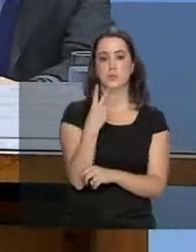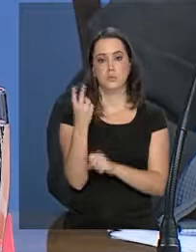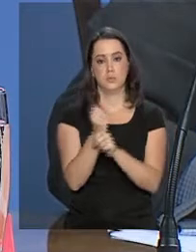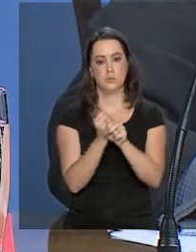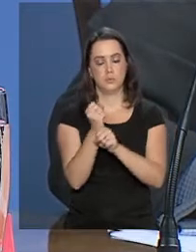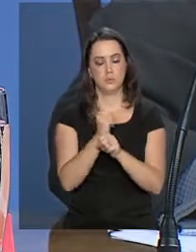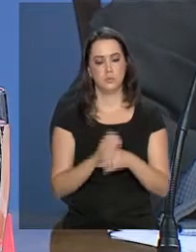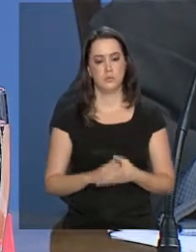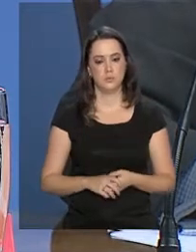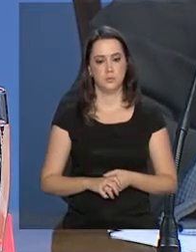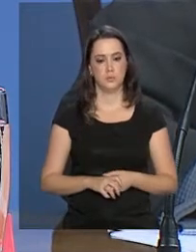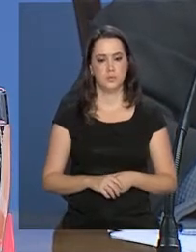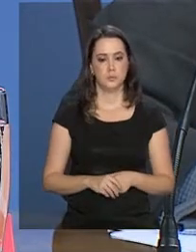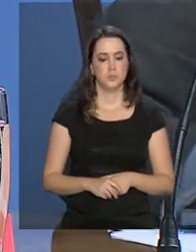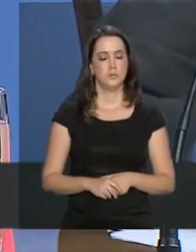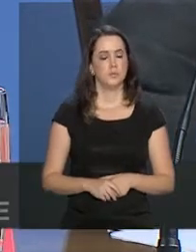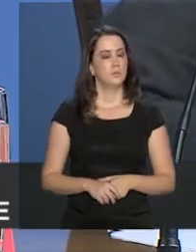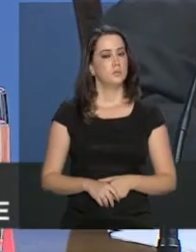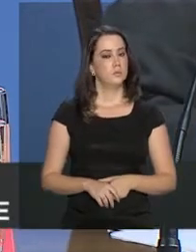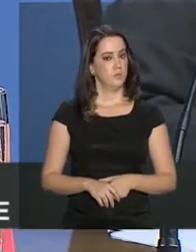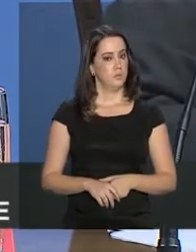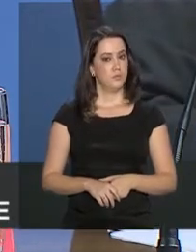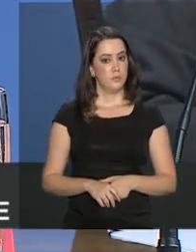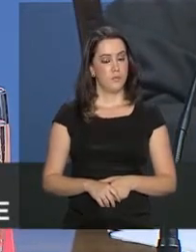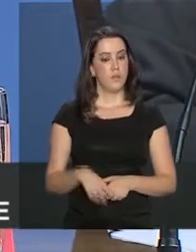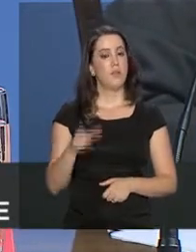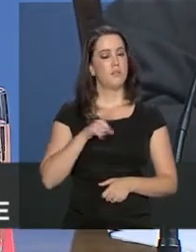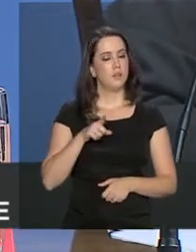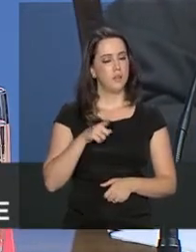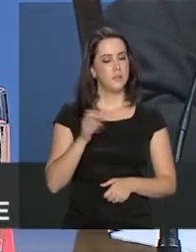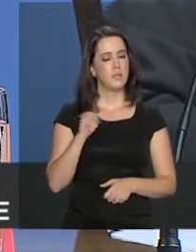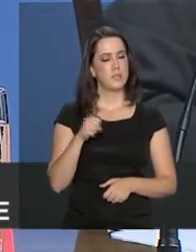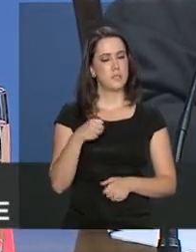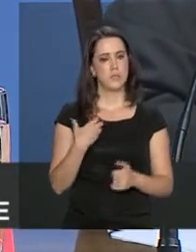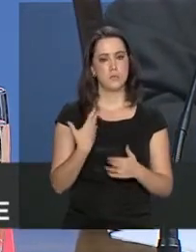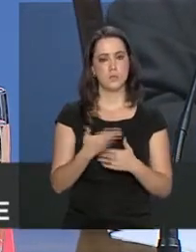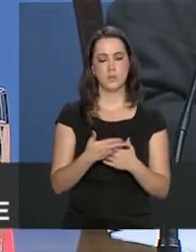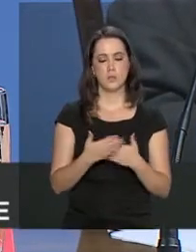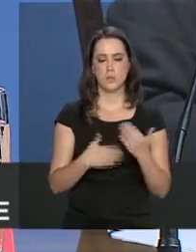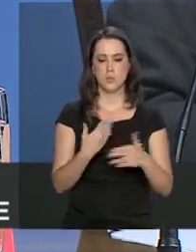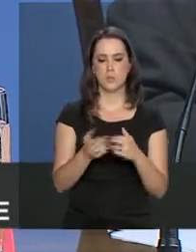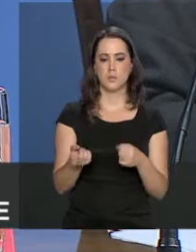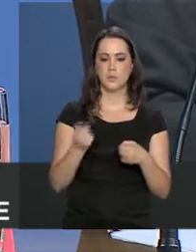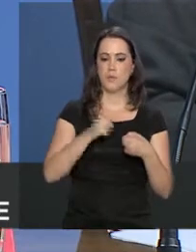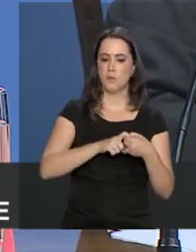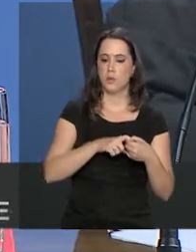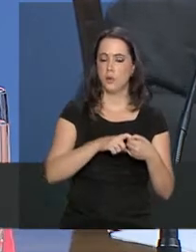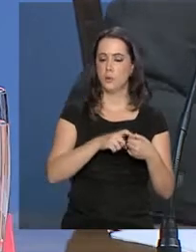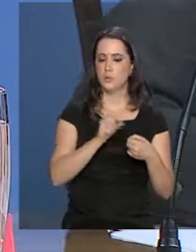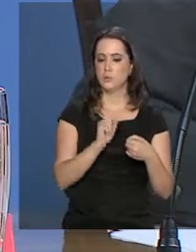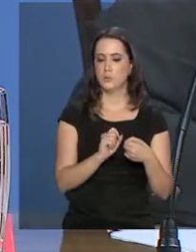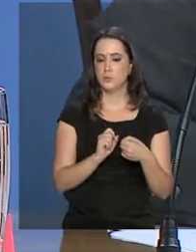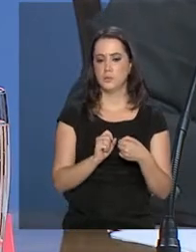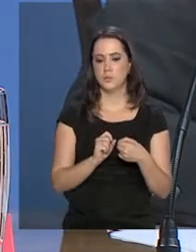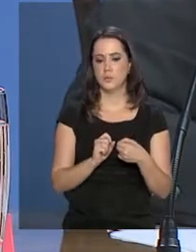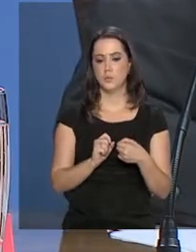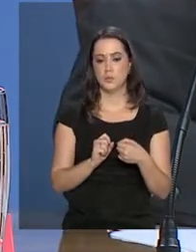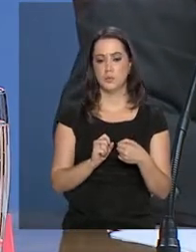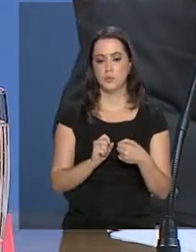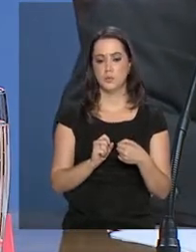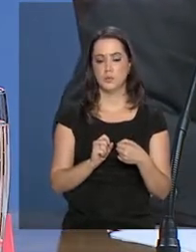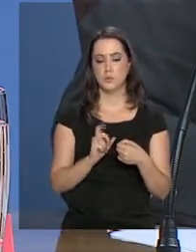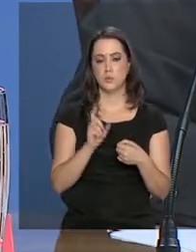houve um movimento em relação a uma retomada dos valores